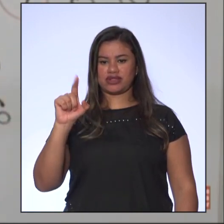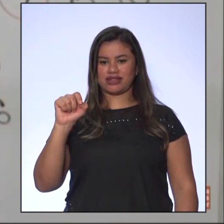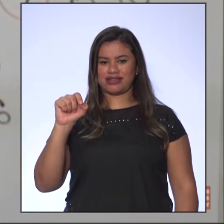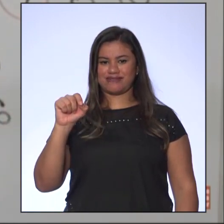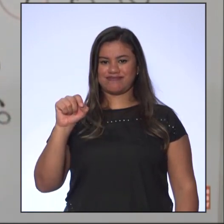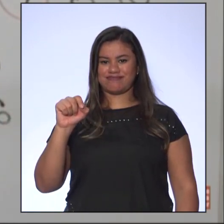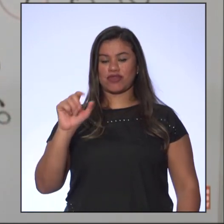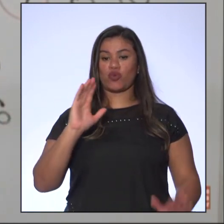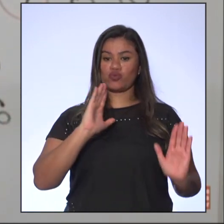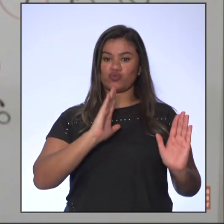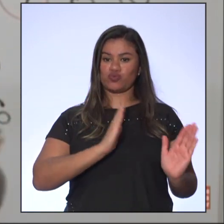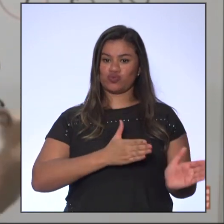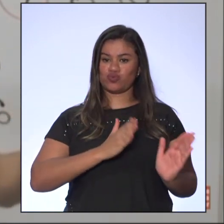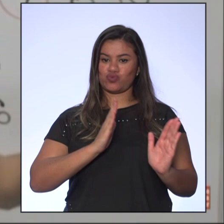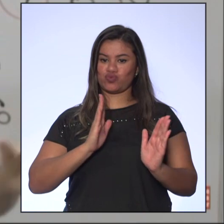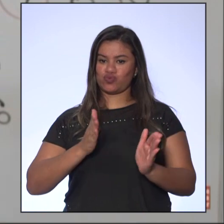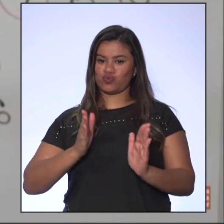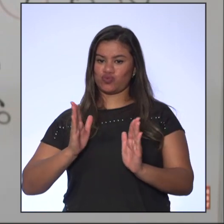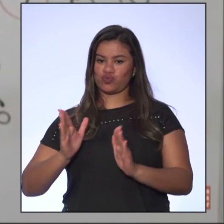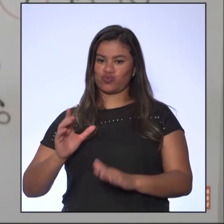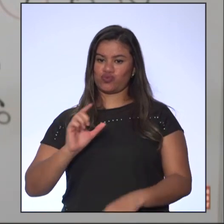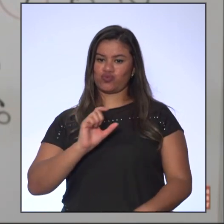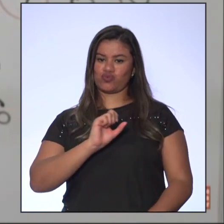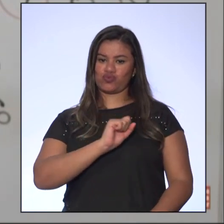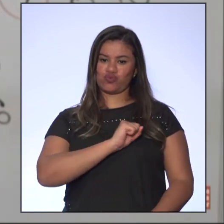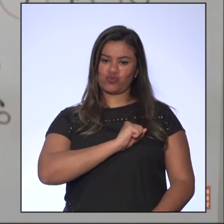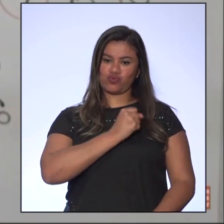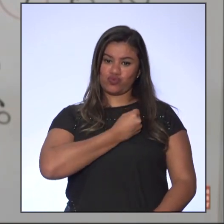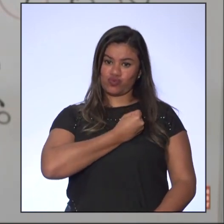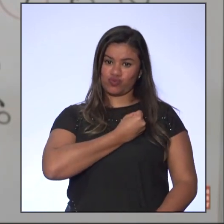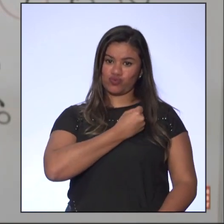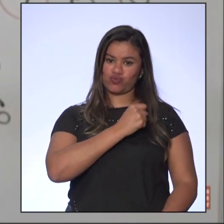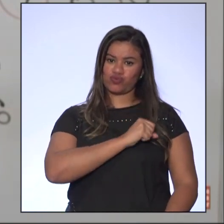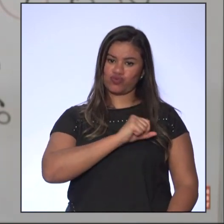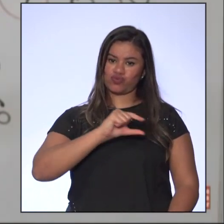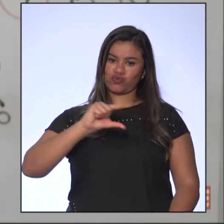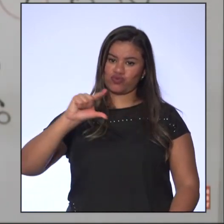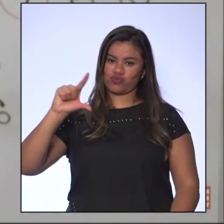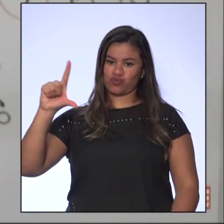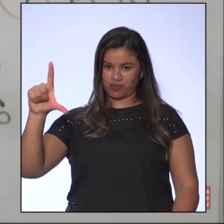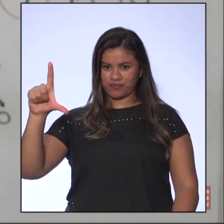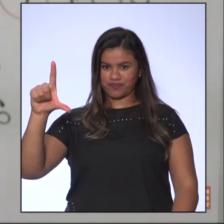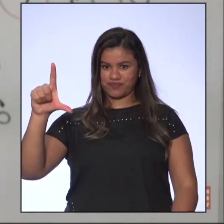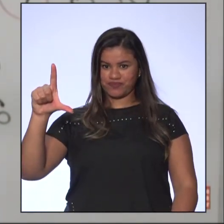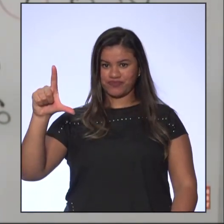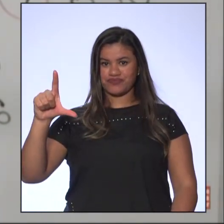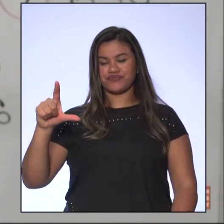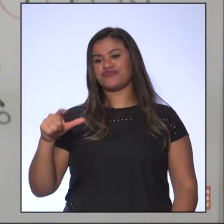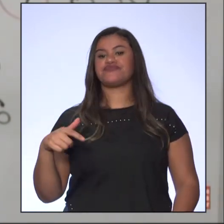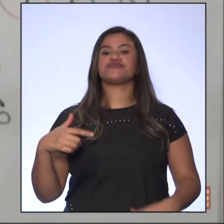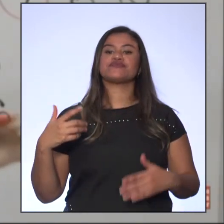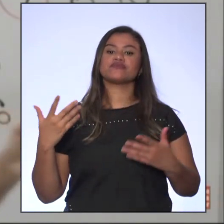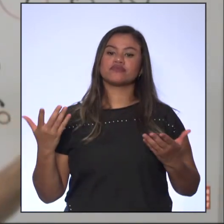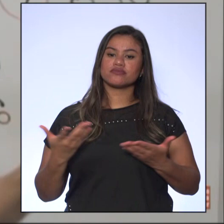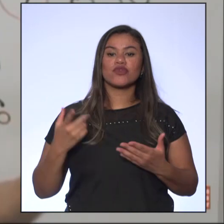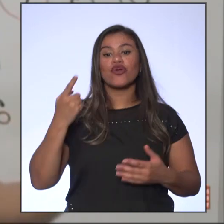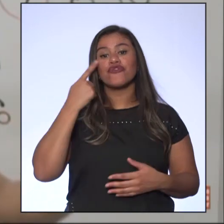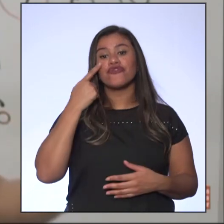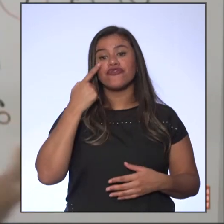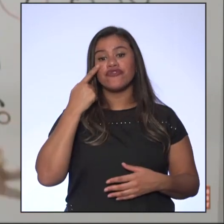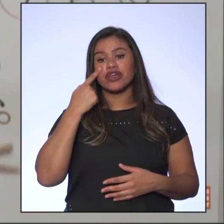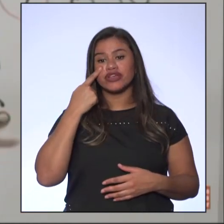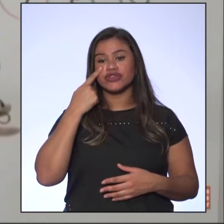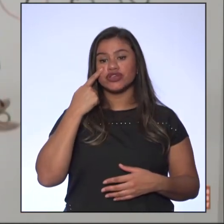você organiza do menor para o maior. E agora observe, 2 para você, 2